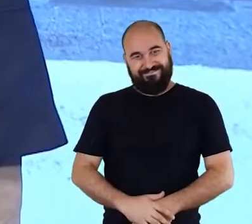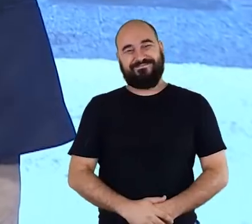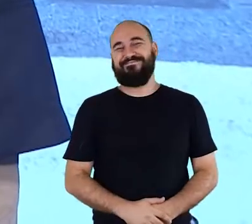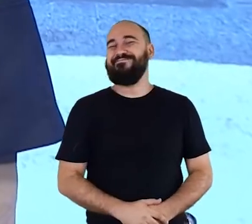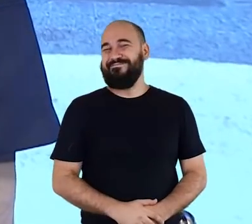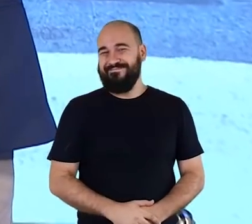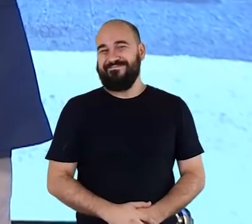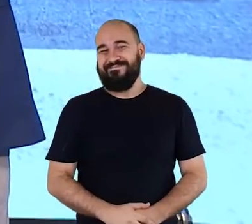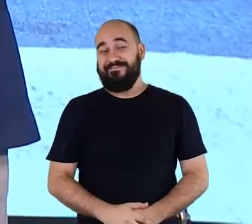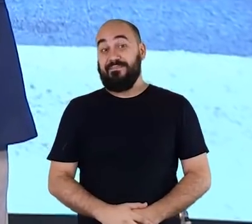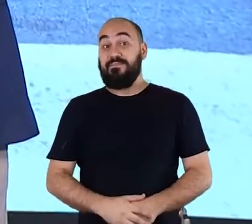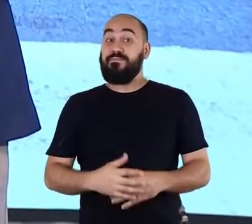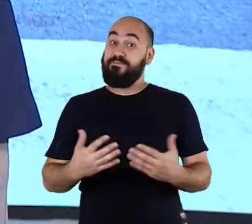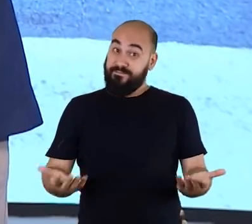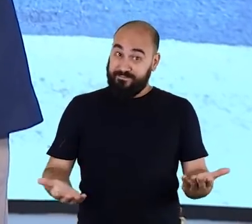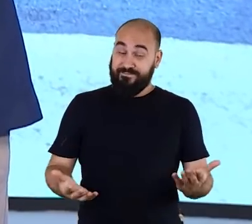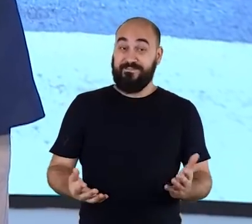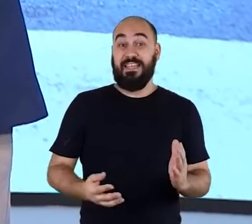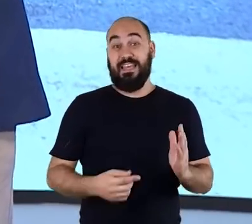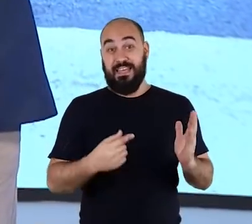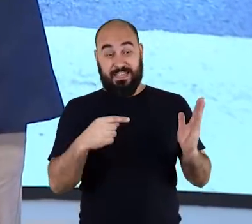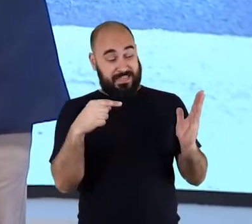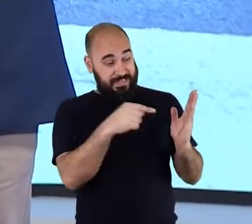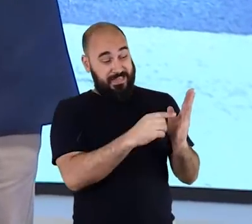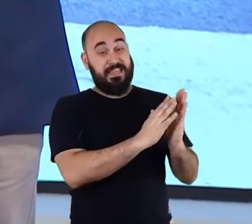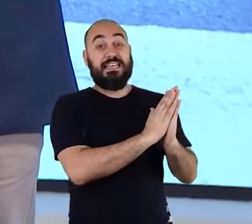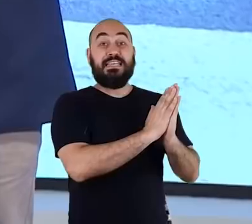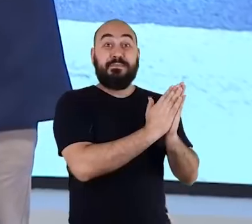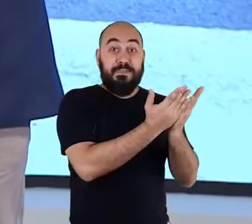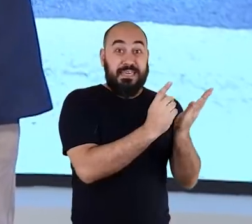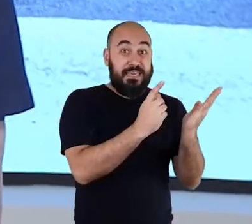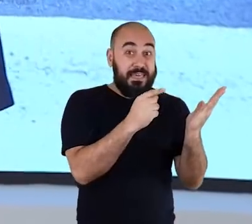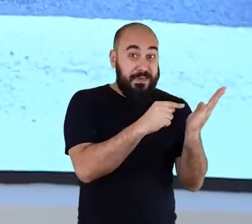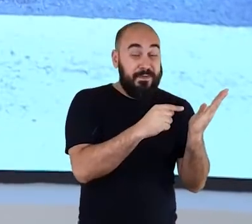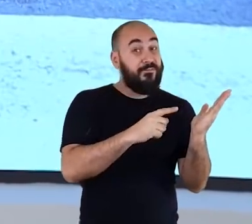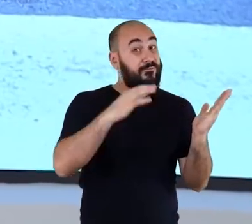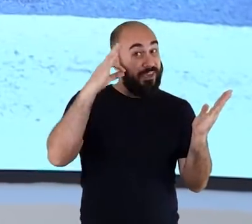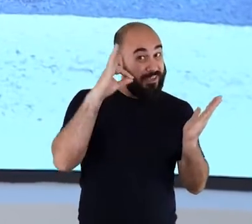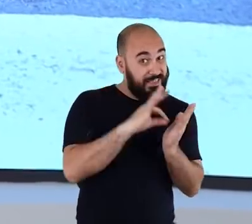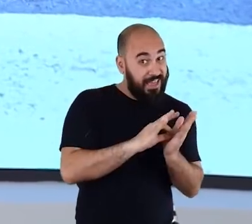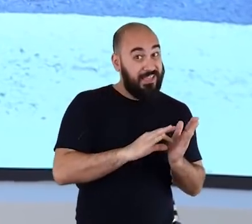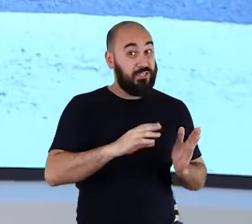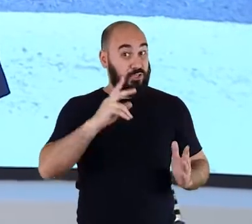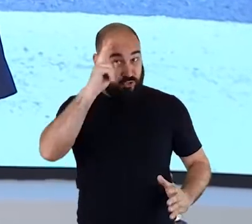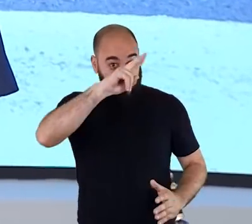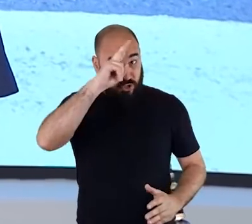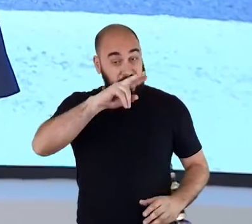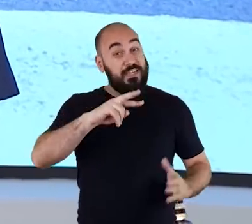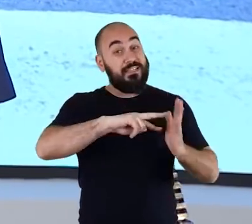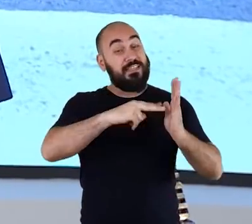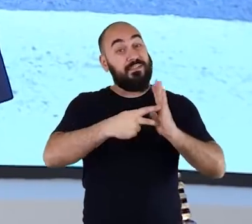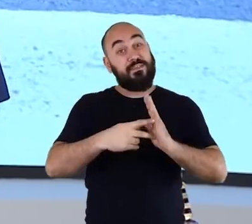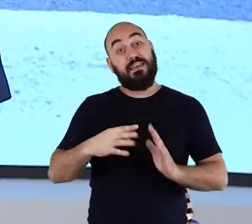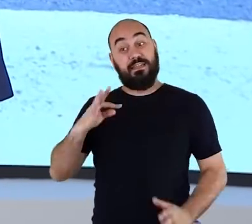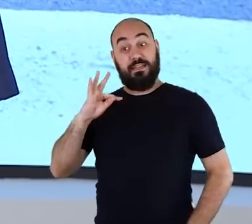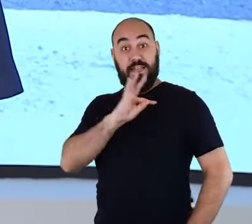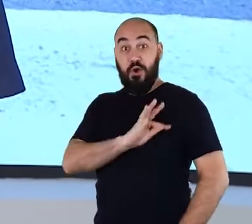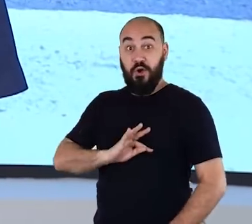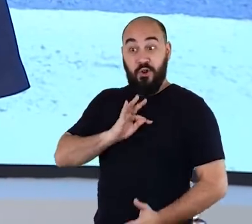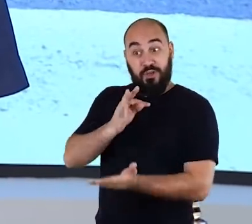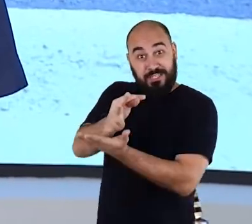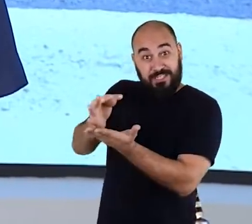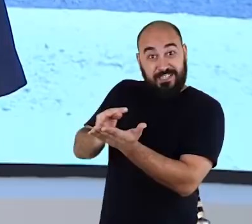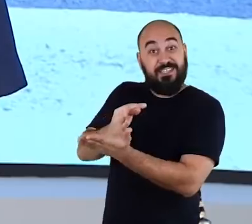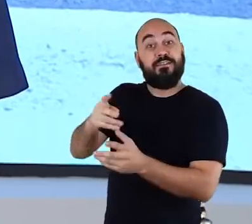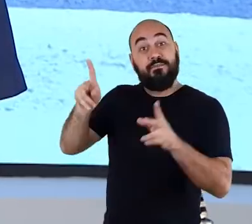nela também é digna de confiança. O tempo está acabando e o programa Evidências de hoje fica por aqui. Mas semana que vem nós teremos um